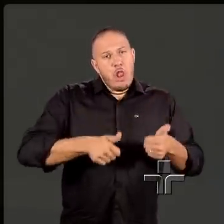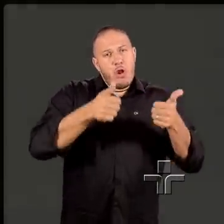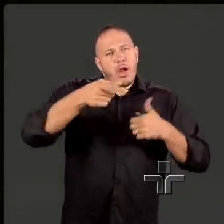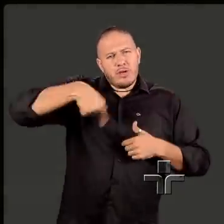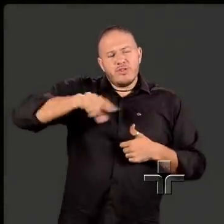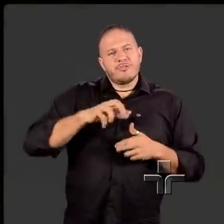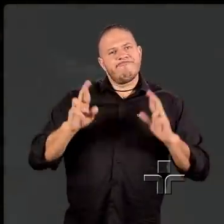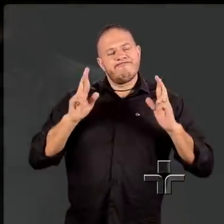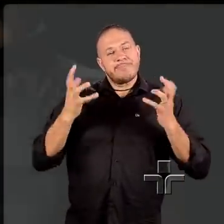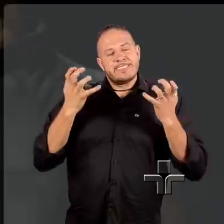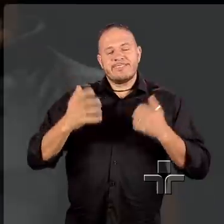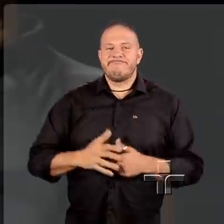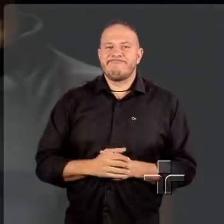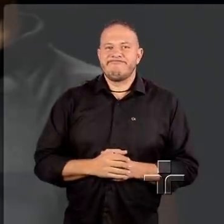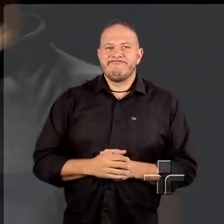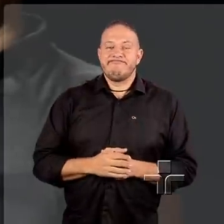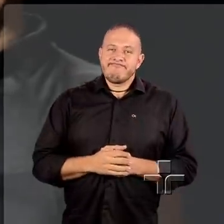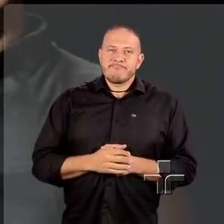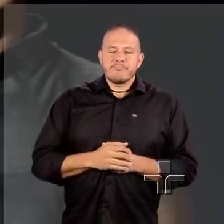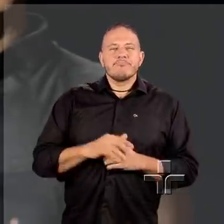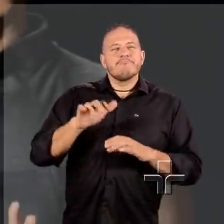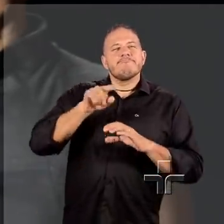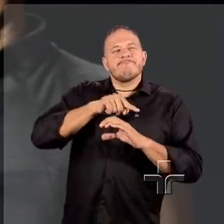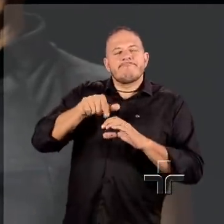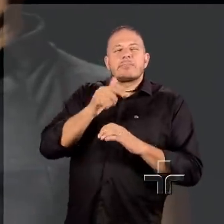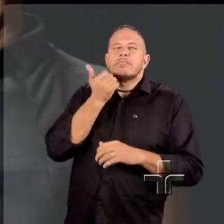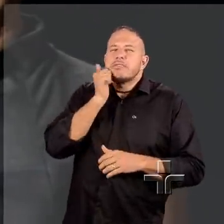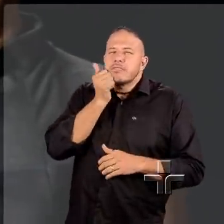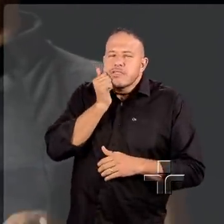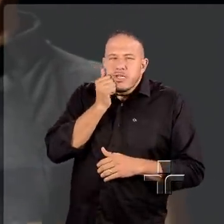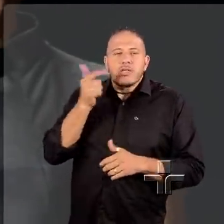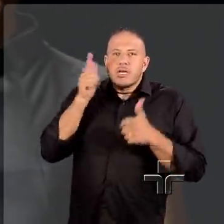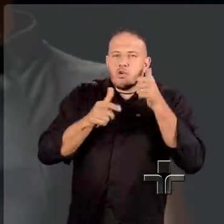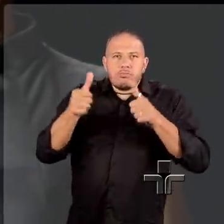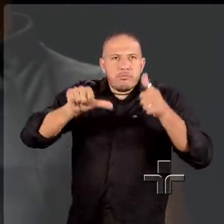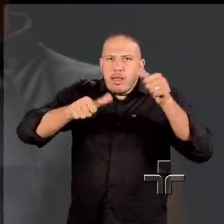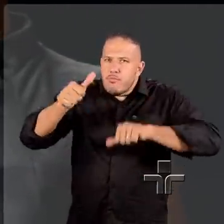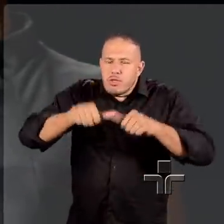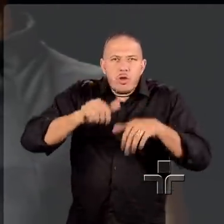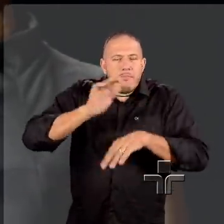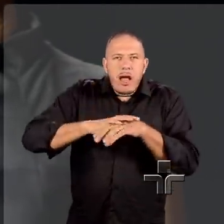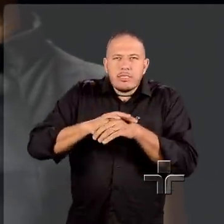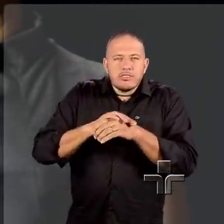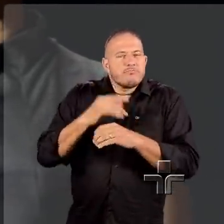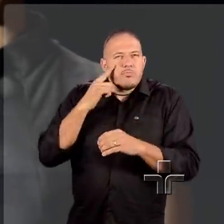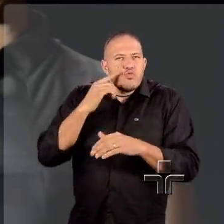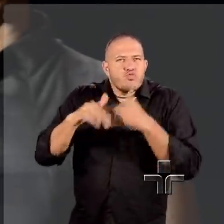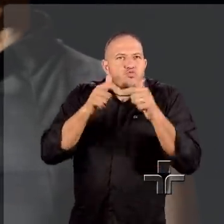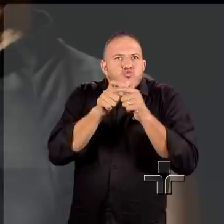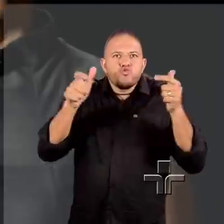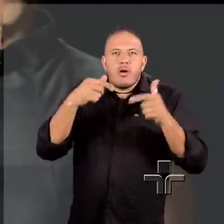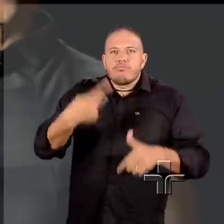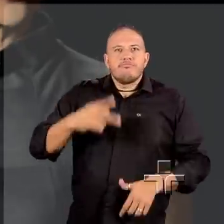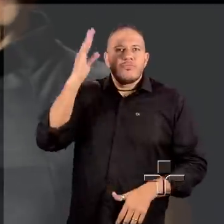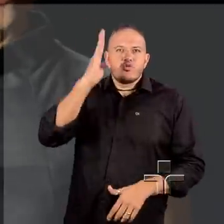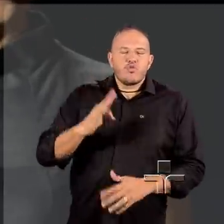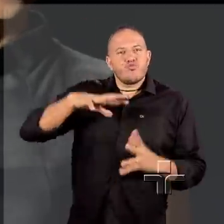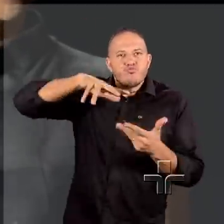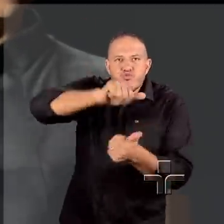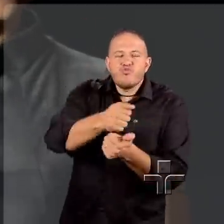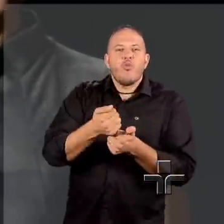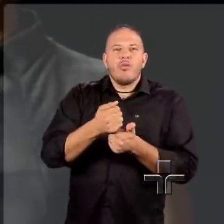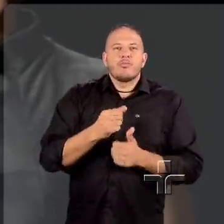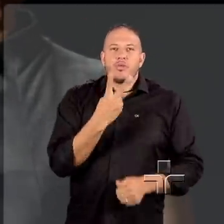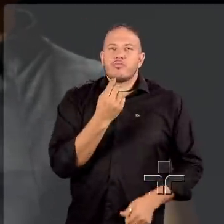nós queremos. A ciência brasileira ganhou um dos laboratórios mais avançados do mundo em 2018. Os robôs ficaram